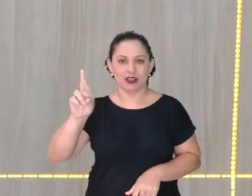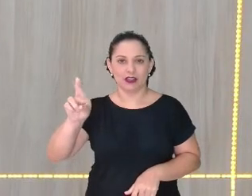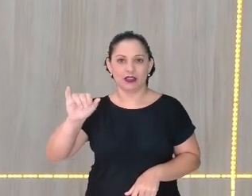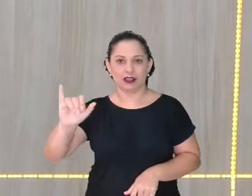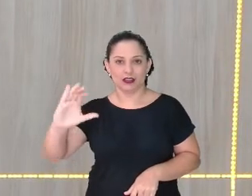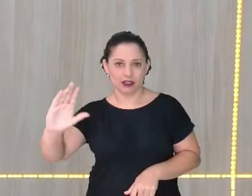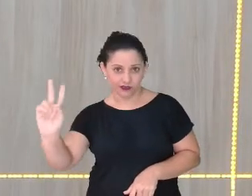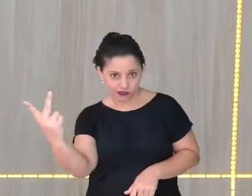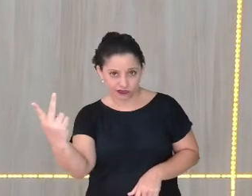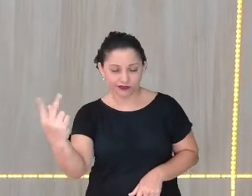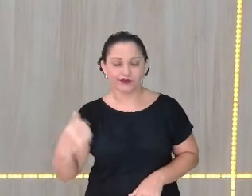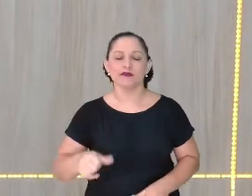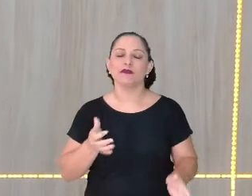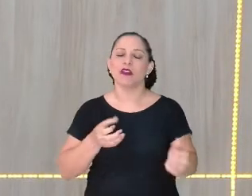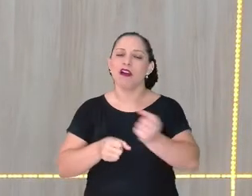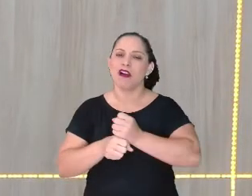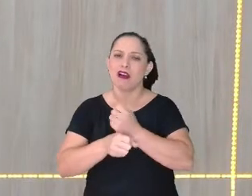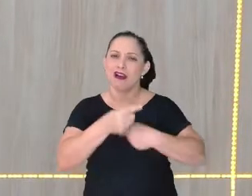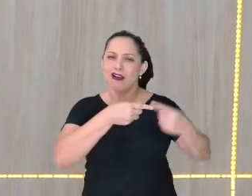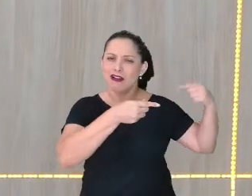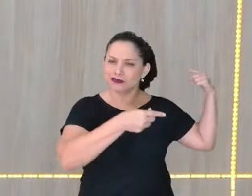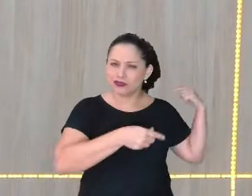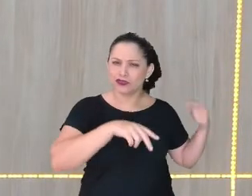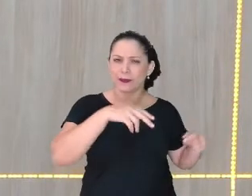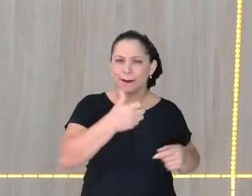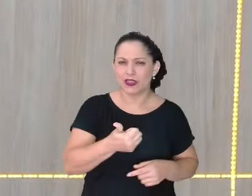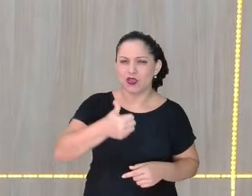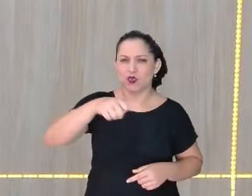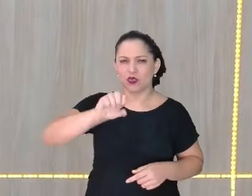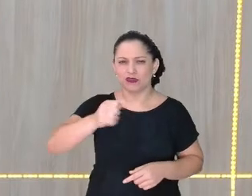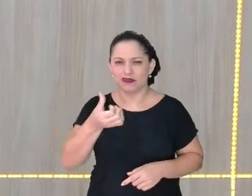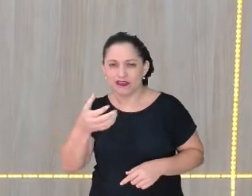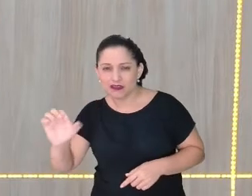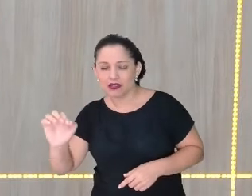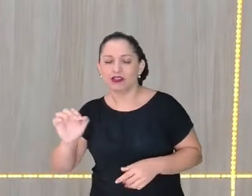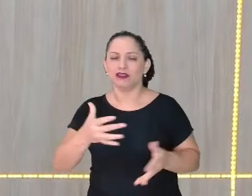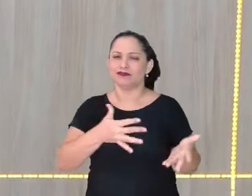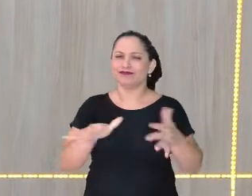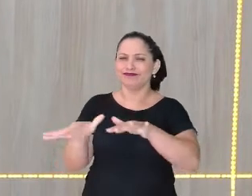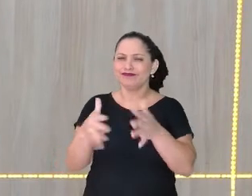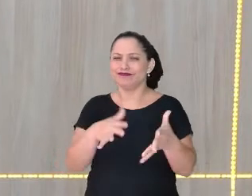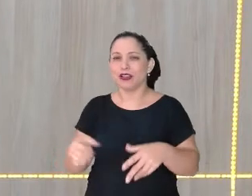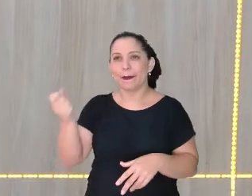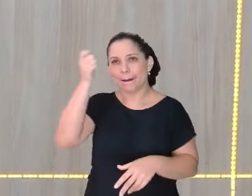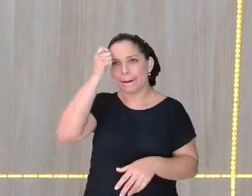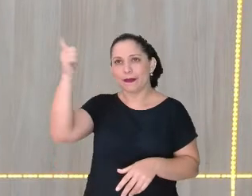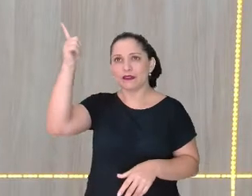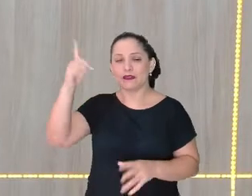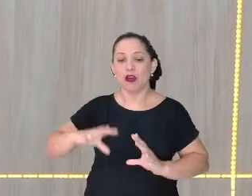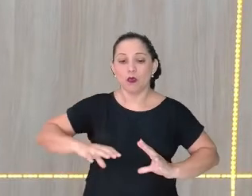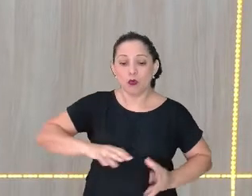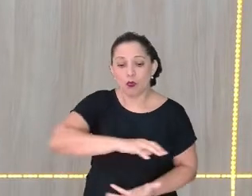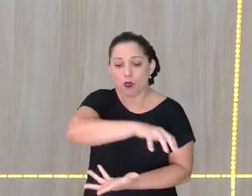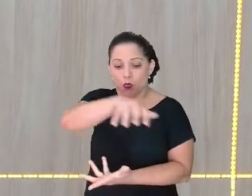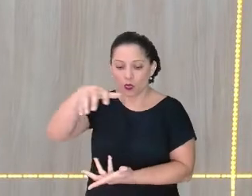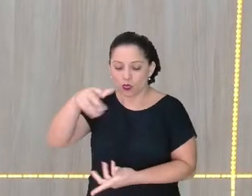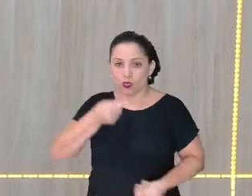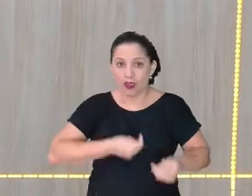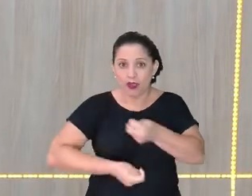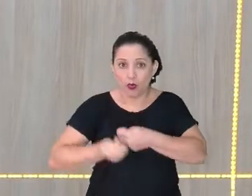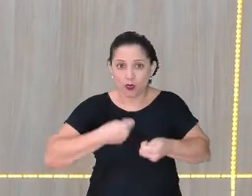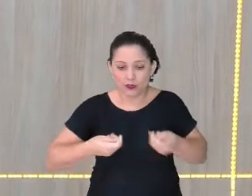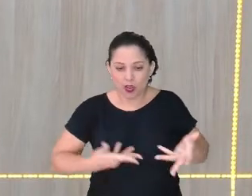1850, 1860, eles pensaram o mundo na forma da economia. E aí eles fizeram